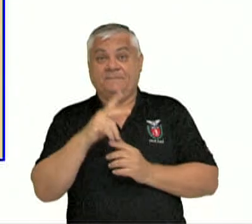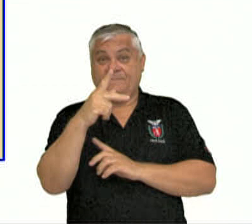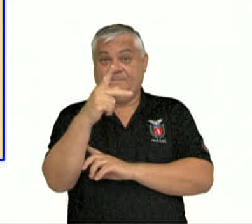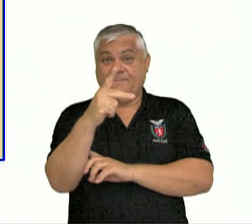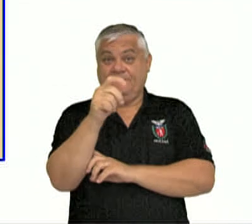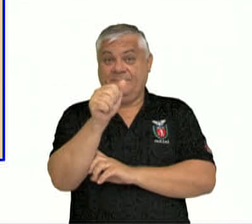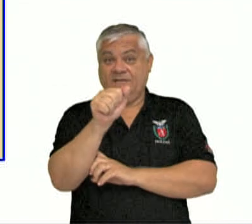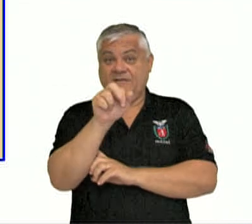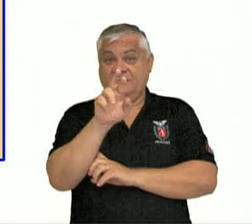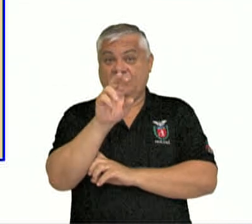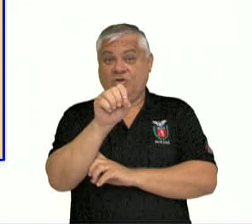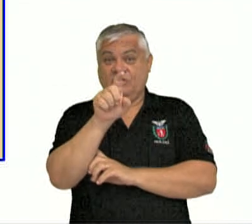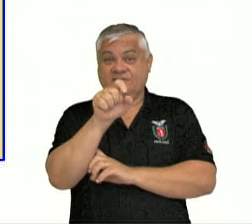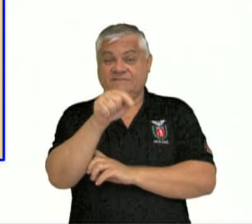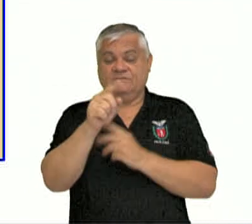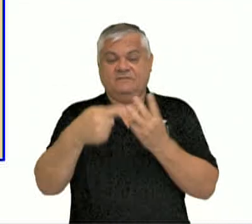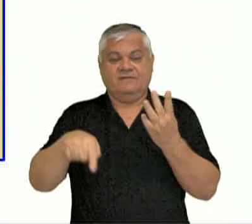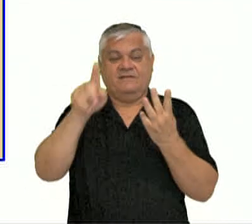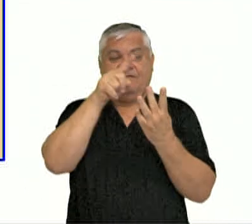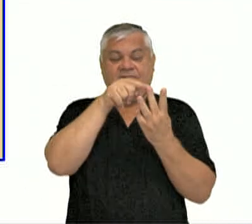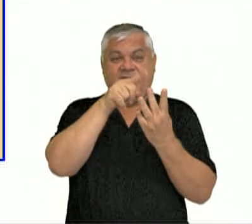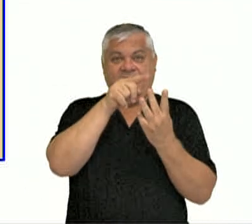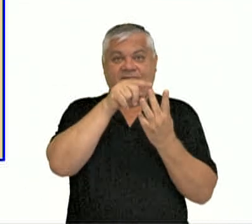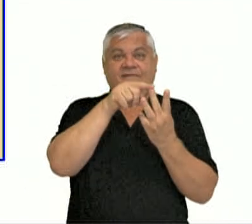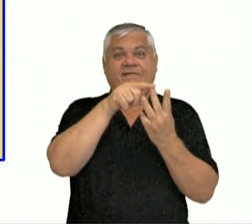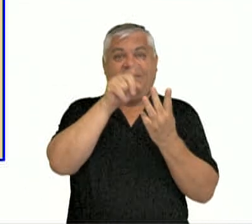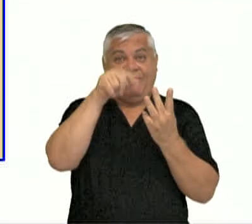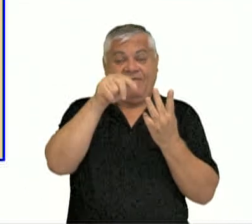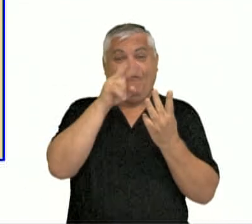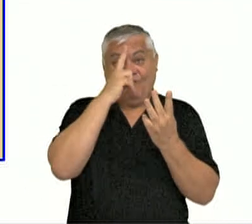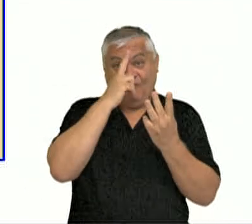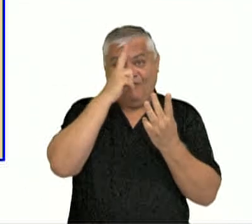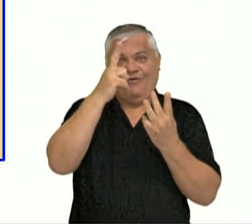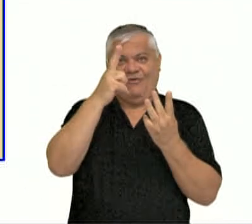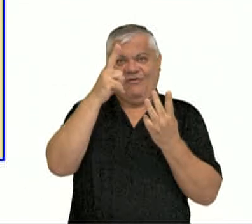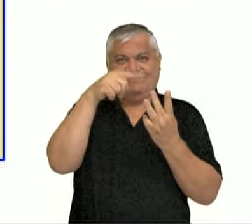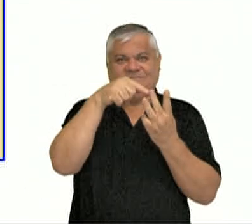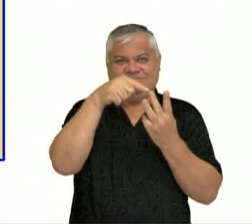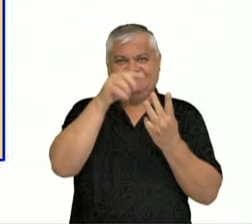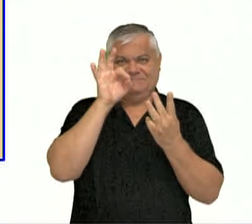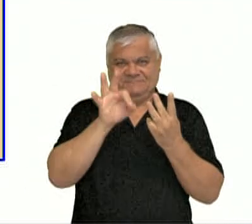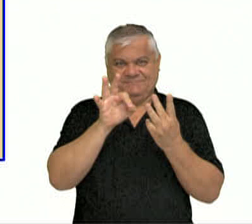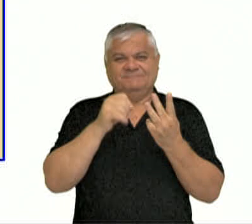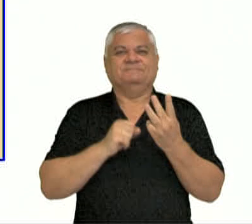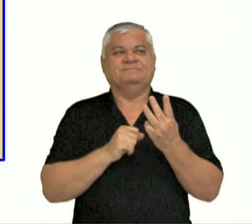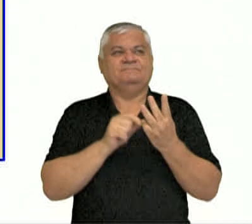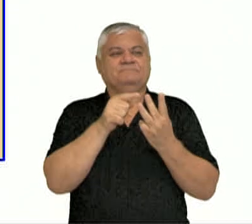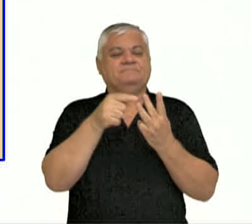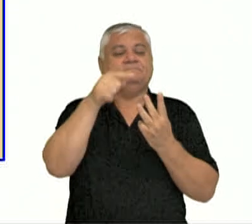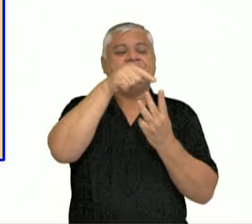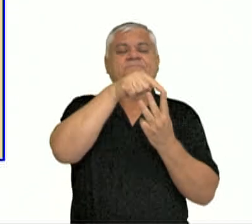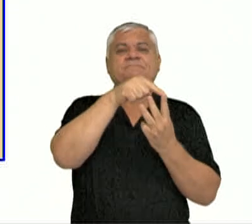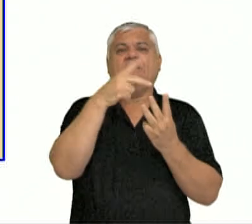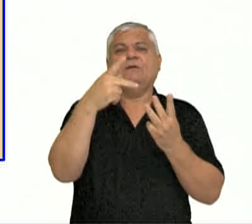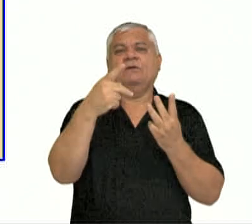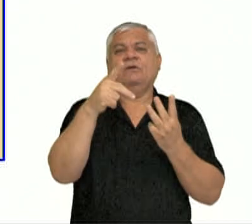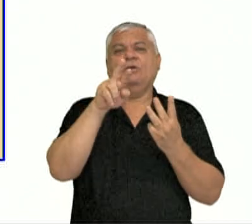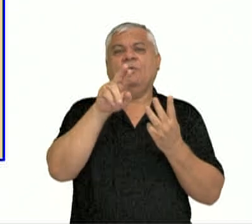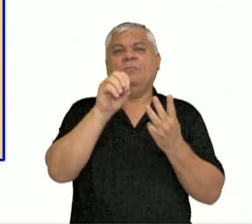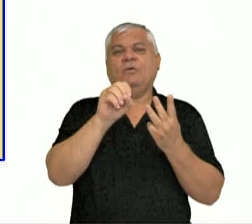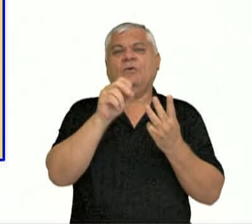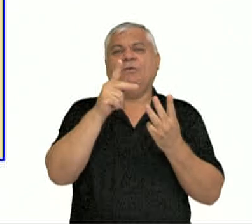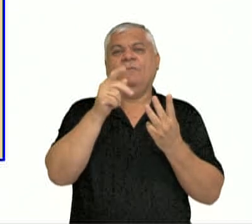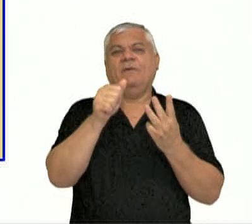Paroxítona, quando a penúltima sílaba é considerada a sílaba tônica, certo? Então, exemplo,